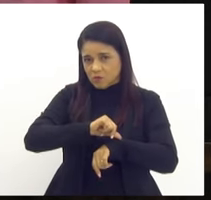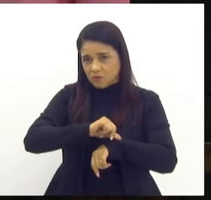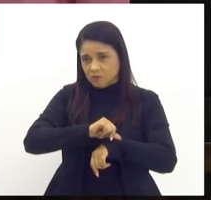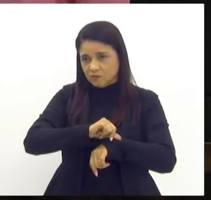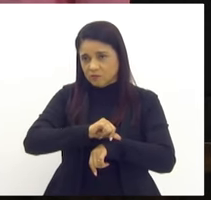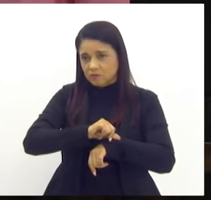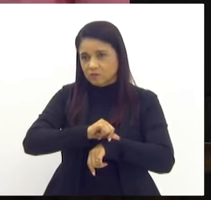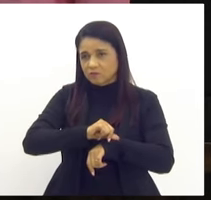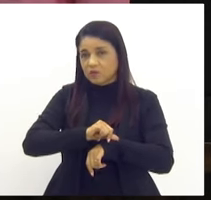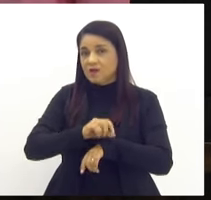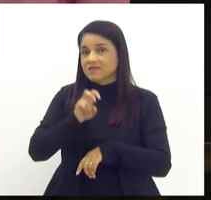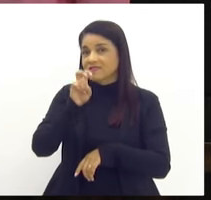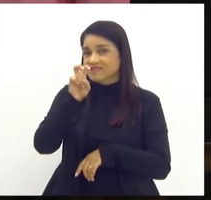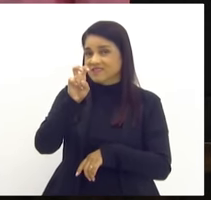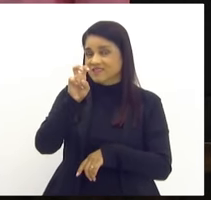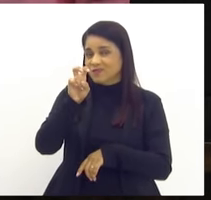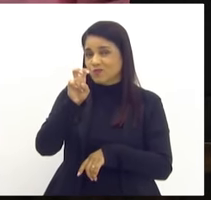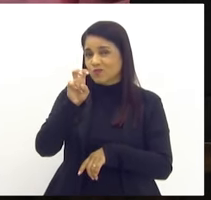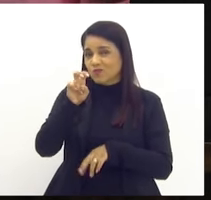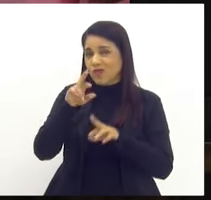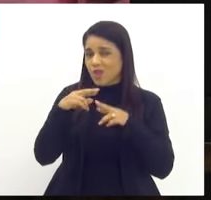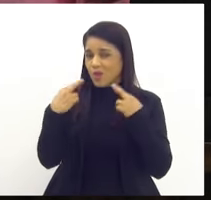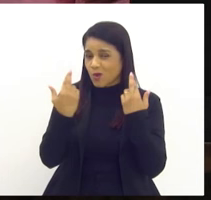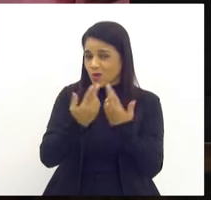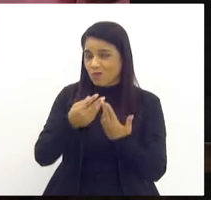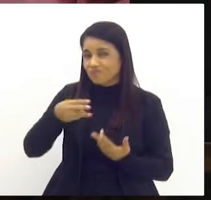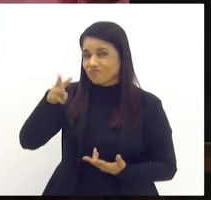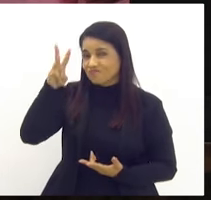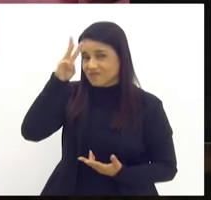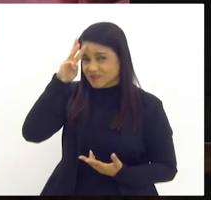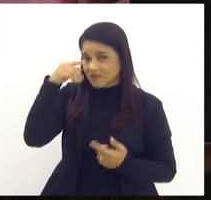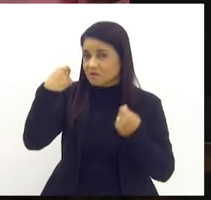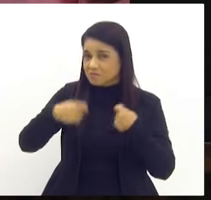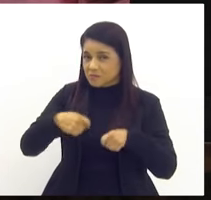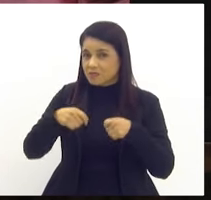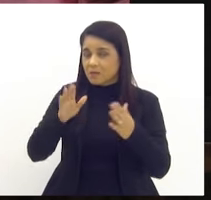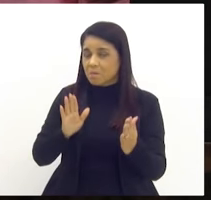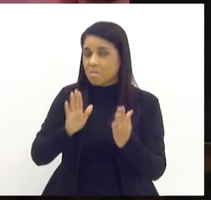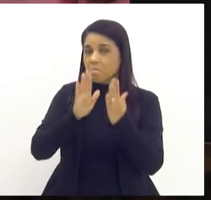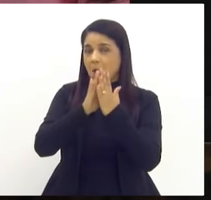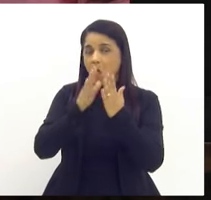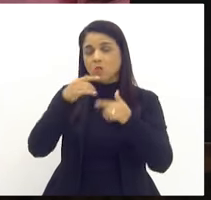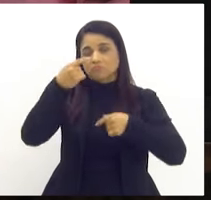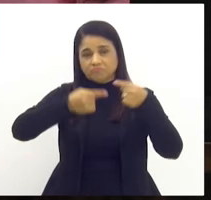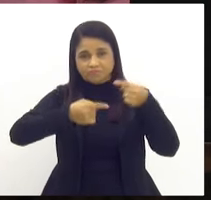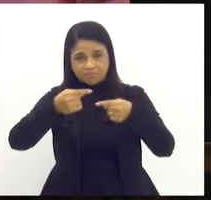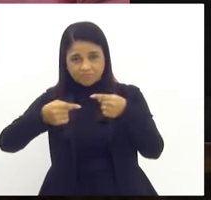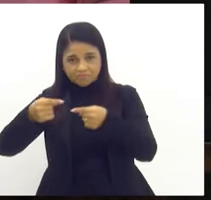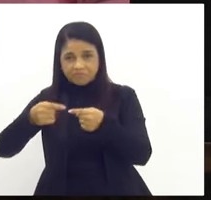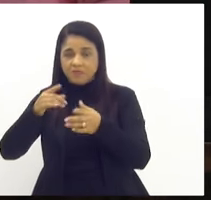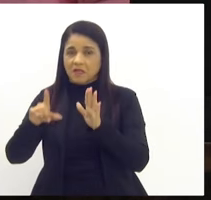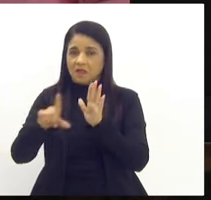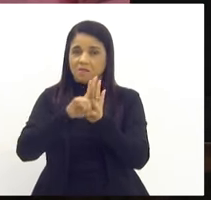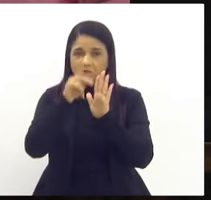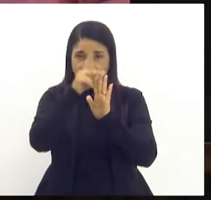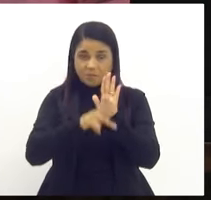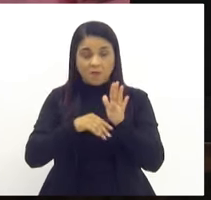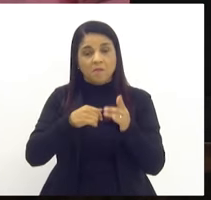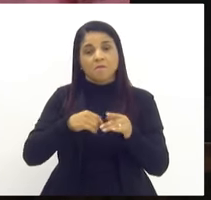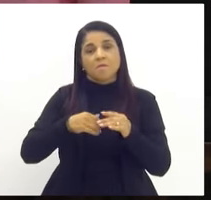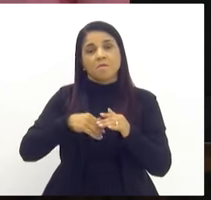passaram cinco sessões a gente tem que est pronto para terça-feira enfrentar as matérias então estamos abrindo aí Teoricamente mais 24